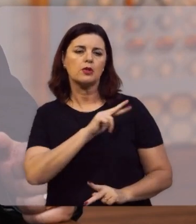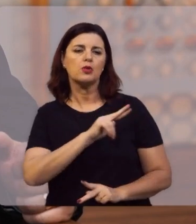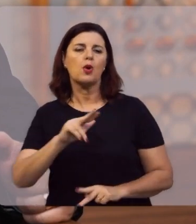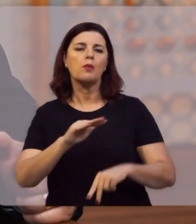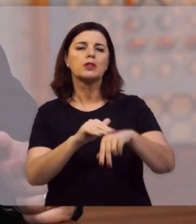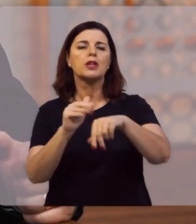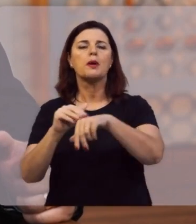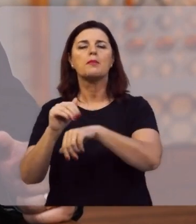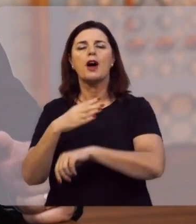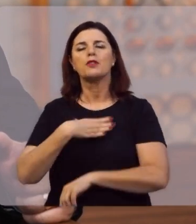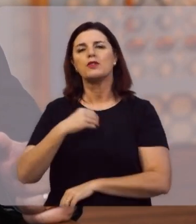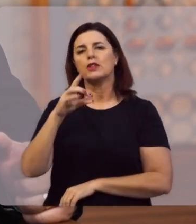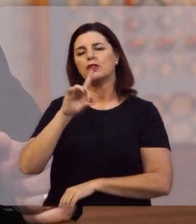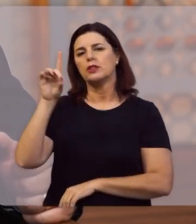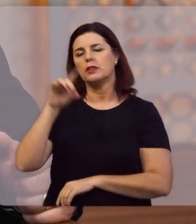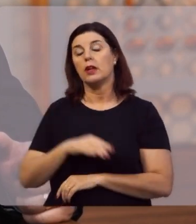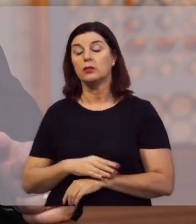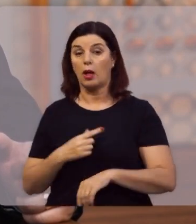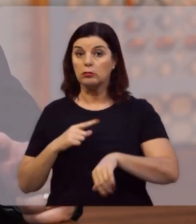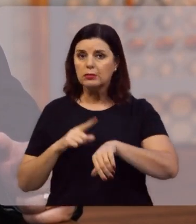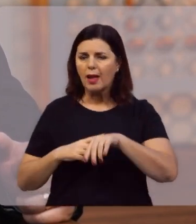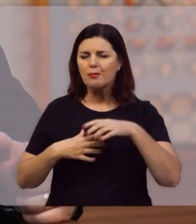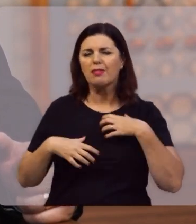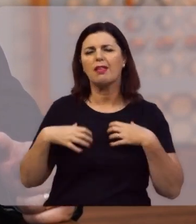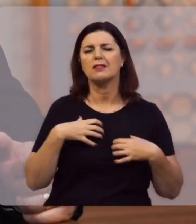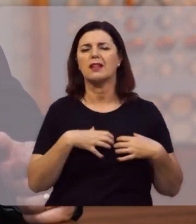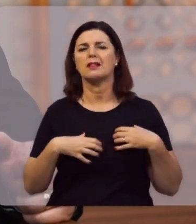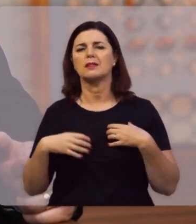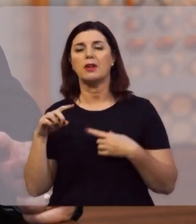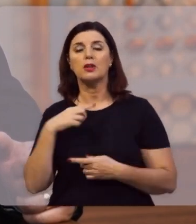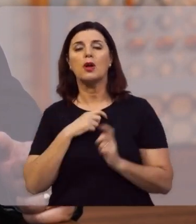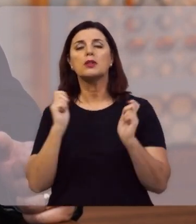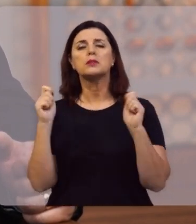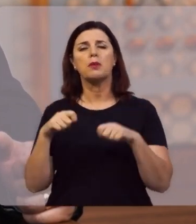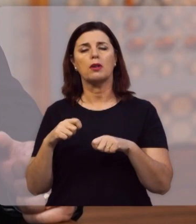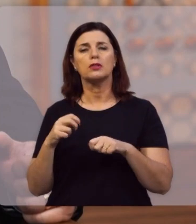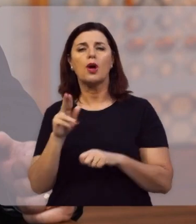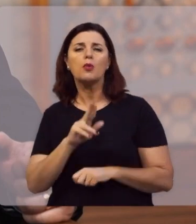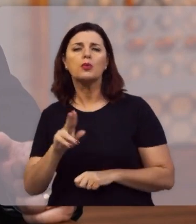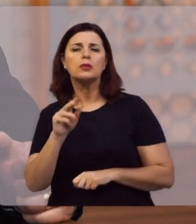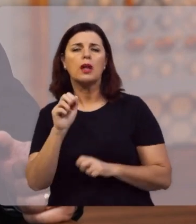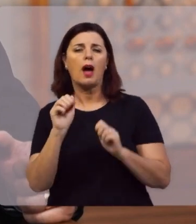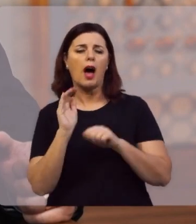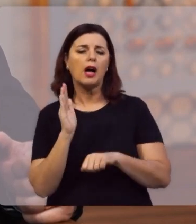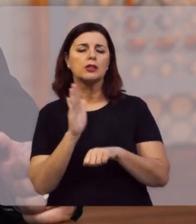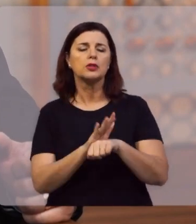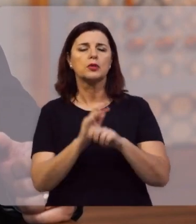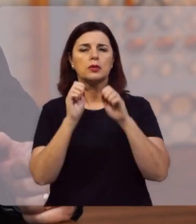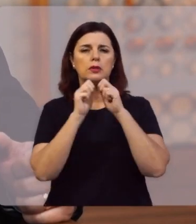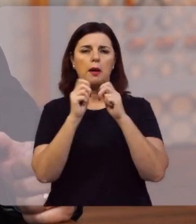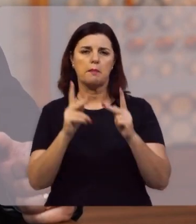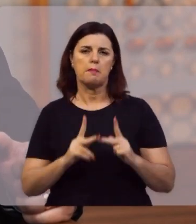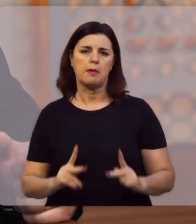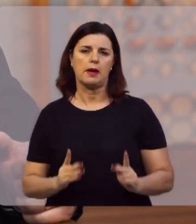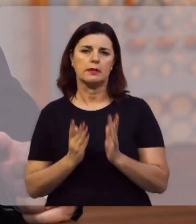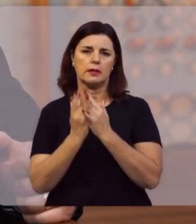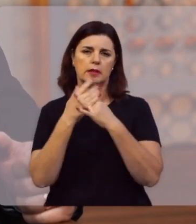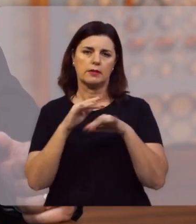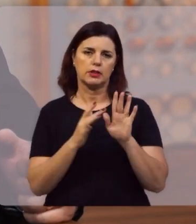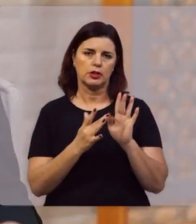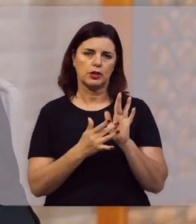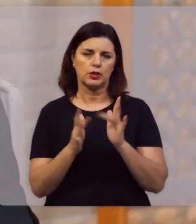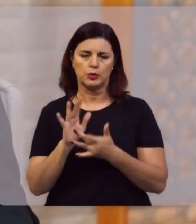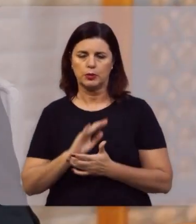que nesse tempo de tanto desespero nós sejamos instrumentos de pacificação por meio do Evangelho de Cristo Jesus